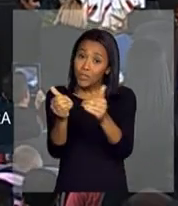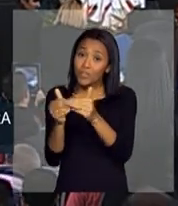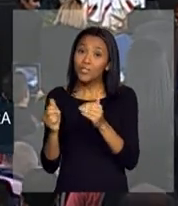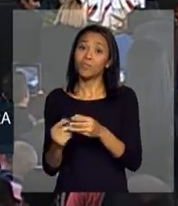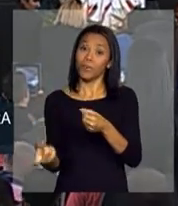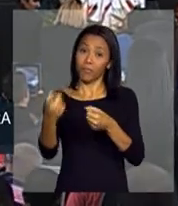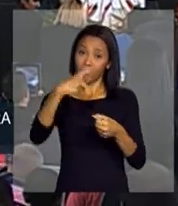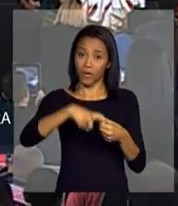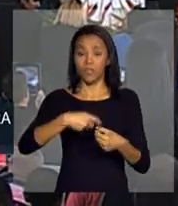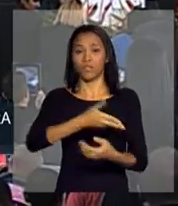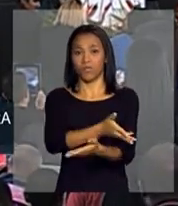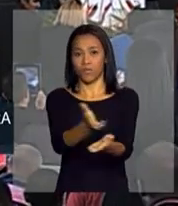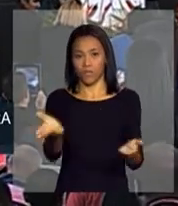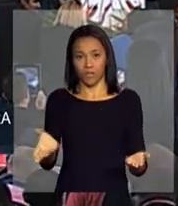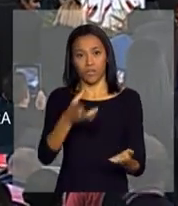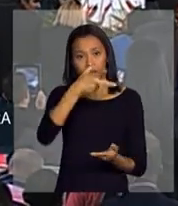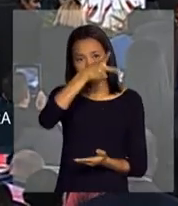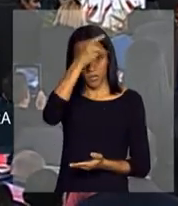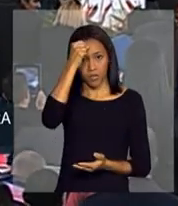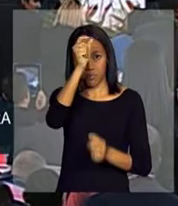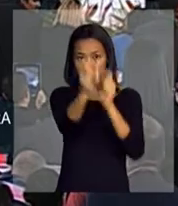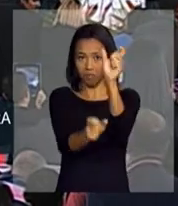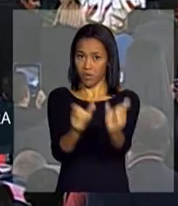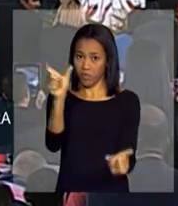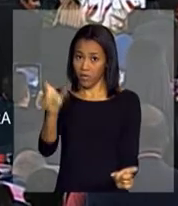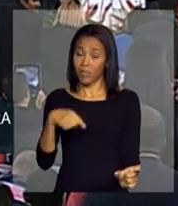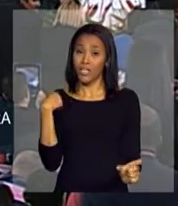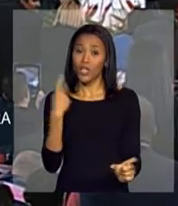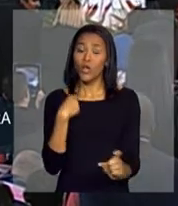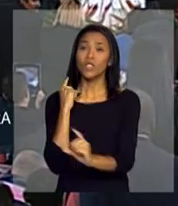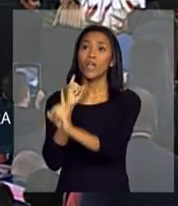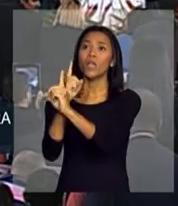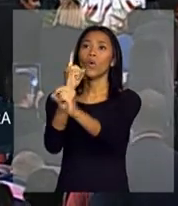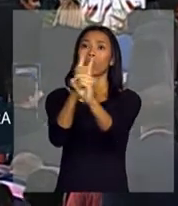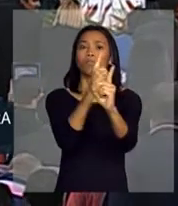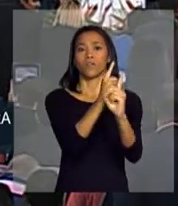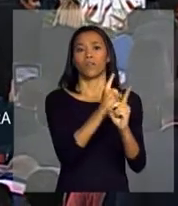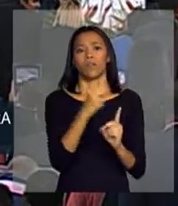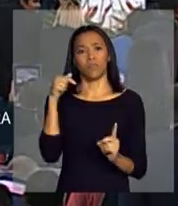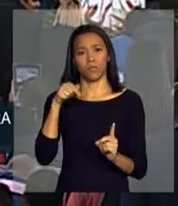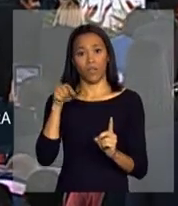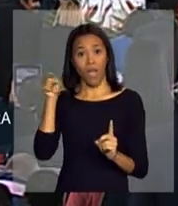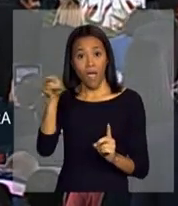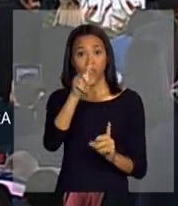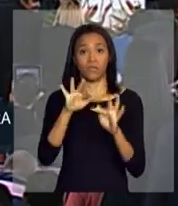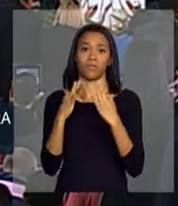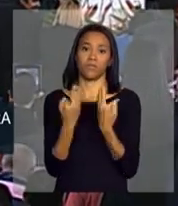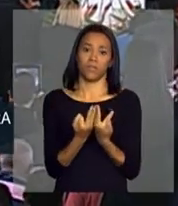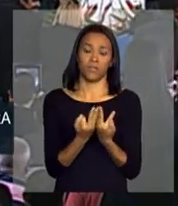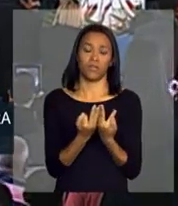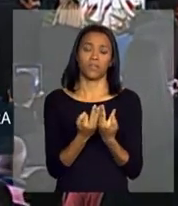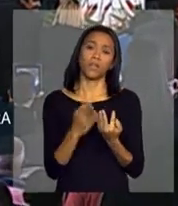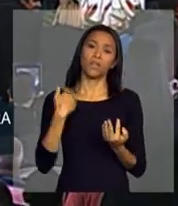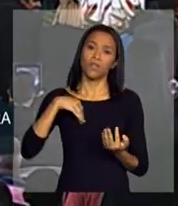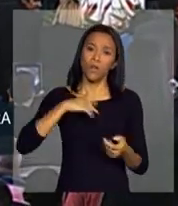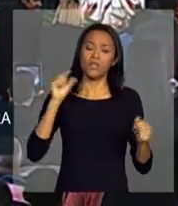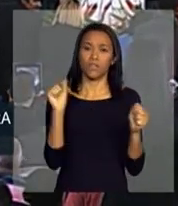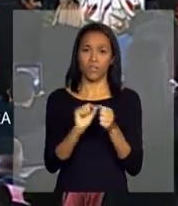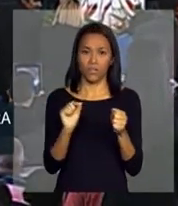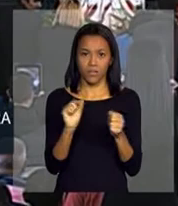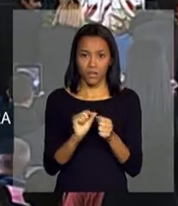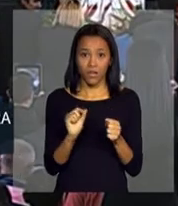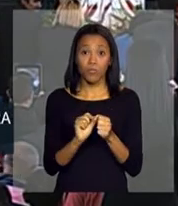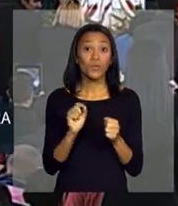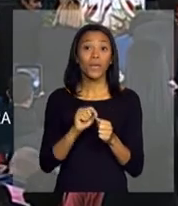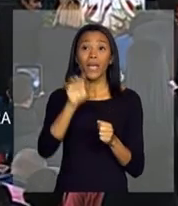de vocês para que nós localizemos essas pessoas, façamos aquilo que nós chamamos